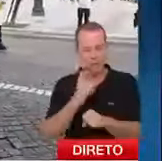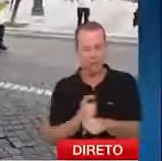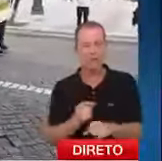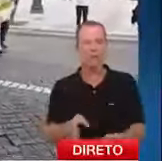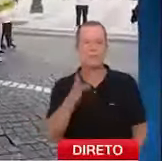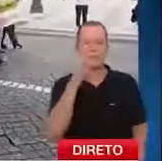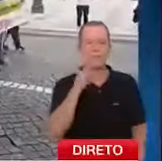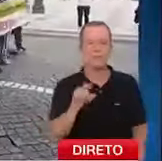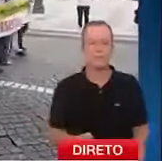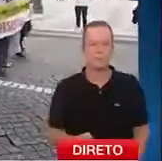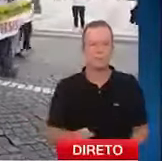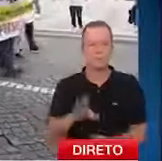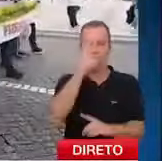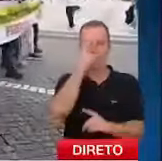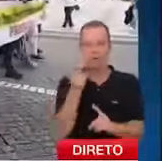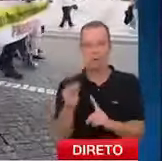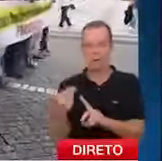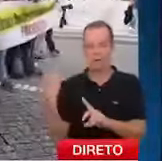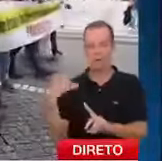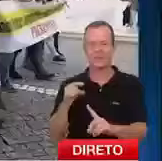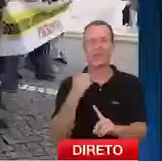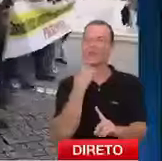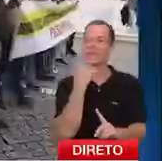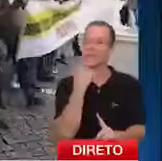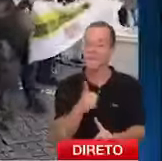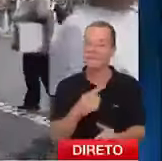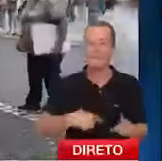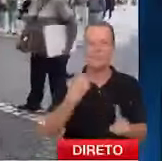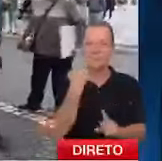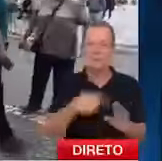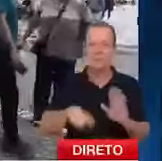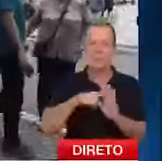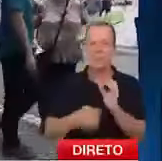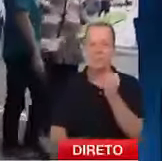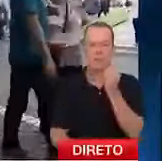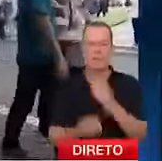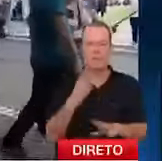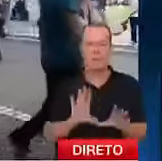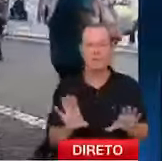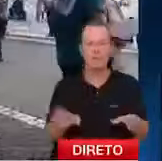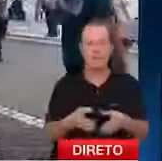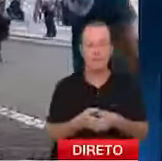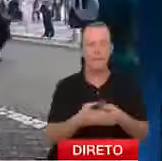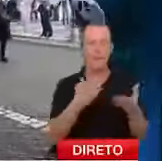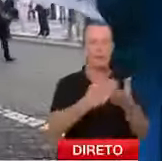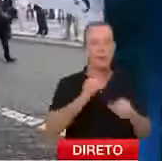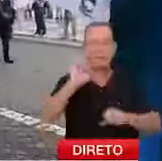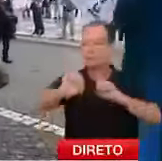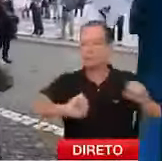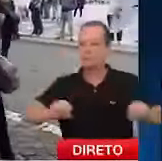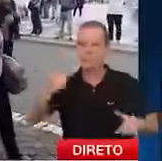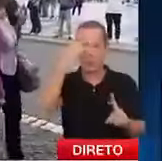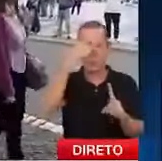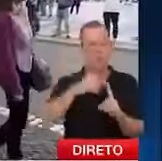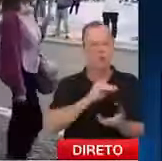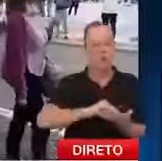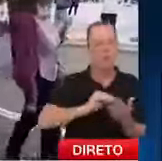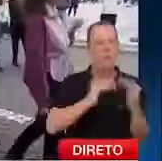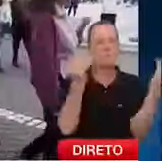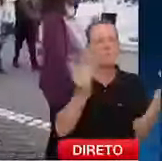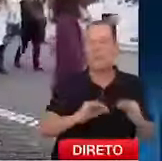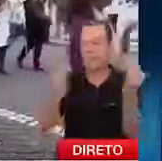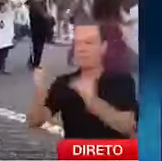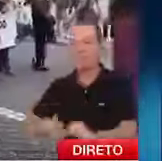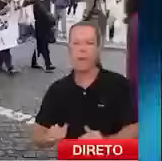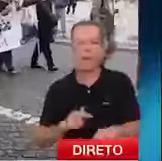lembramos que o anterior governo já havia indicado de uma medida que era a criação de uma equipa em cada escola para diminuir a burocracia nós temos